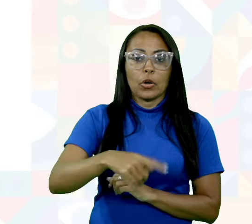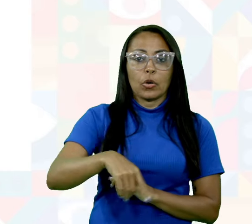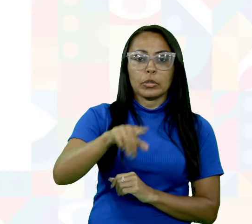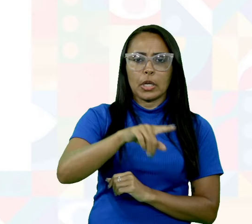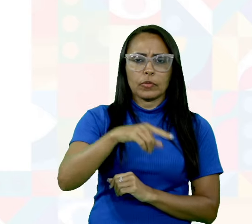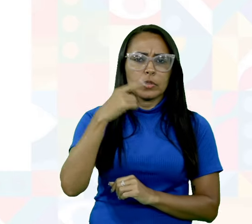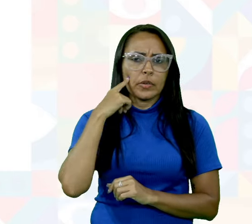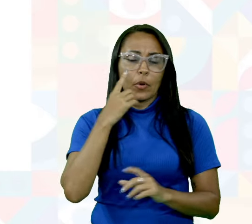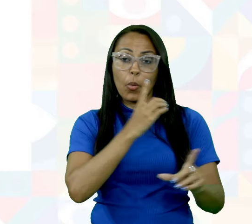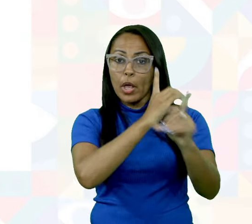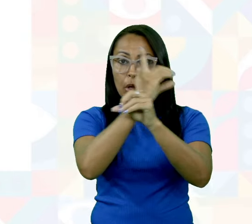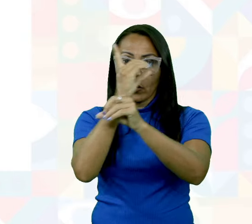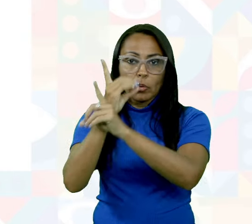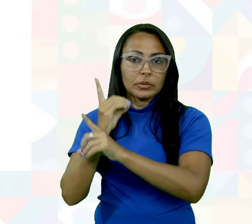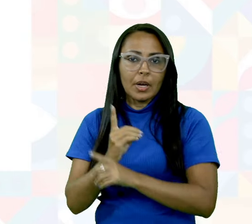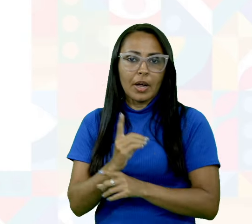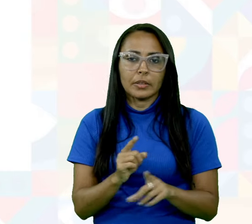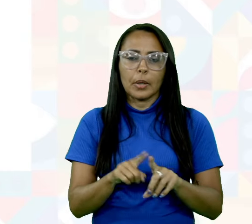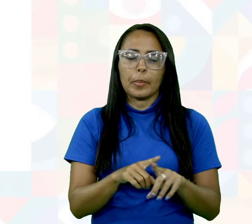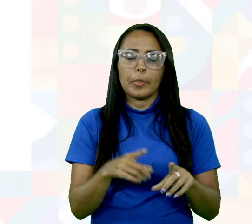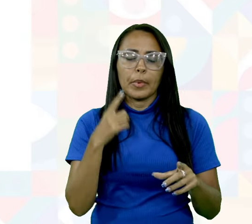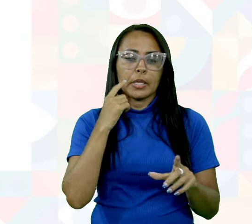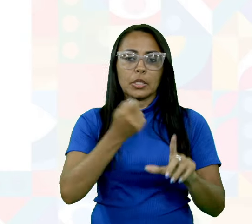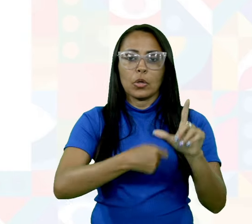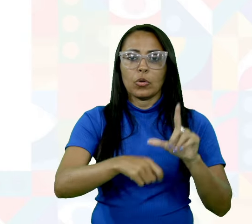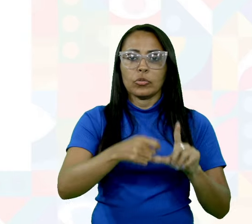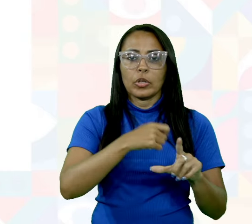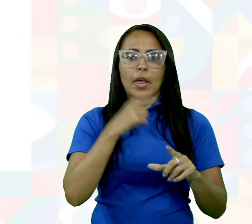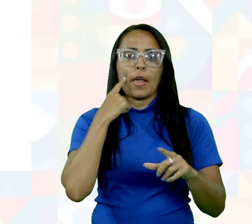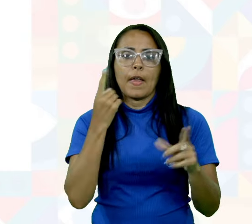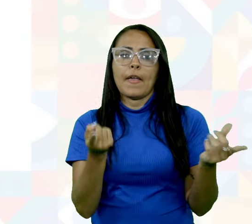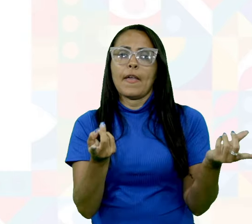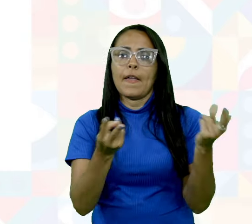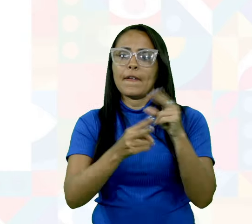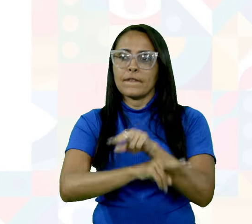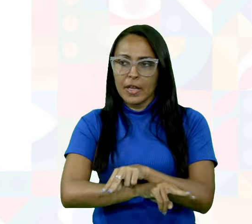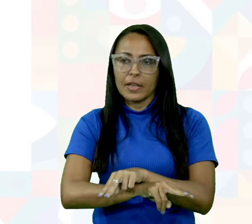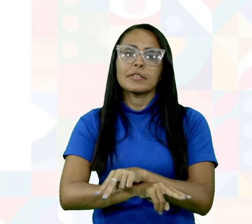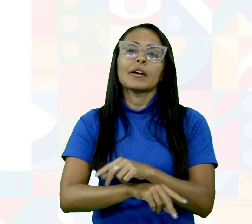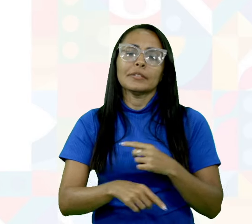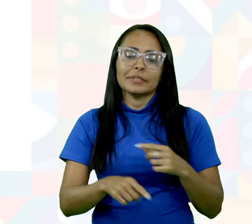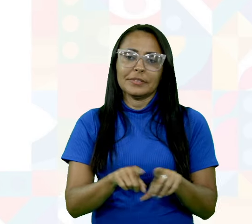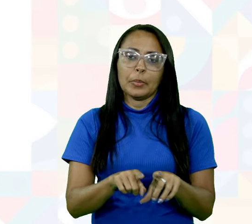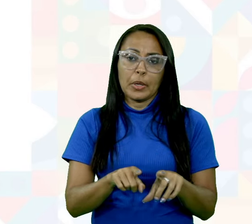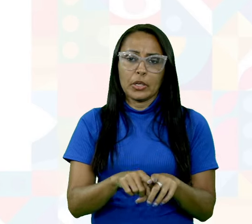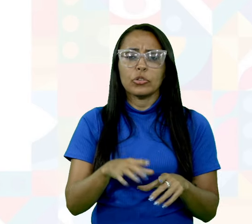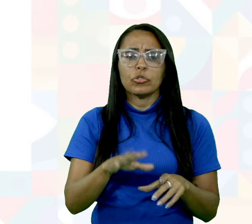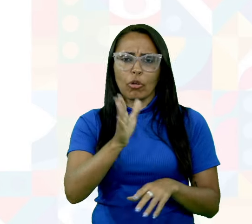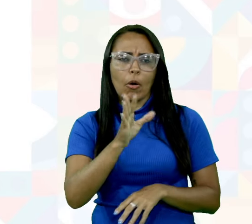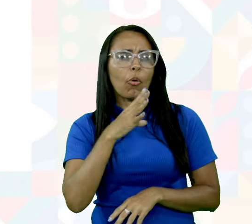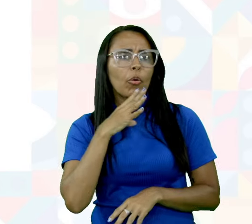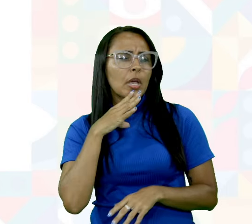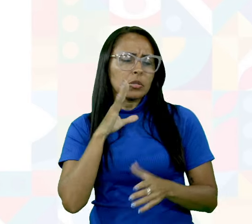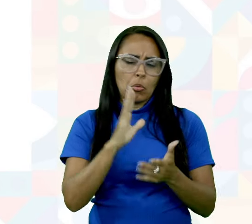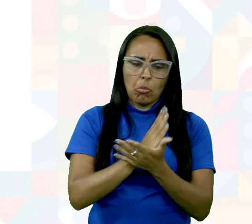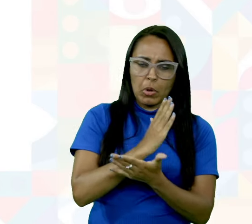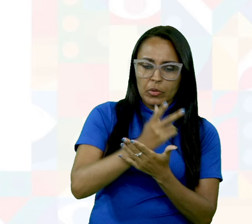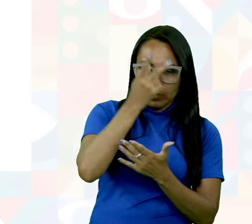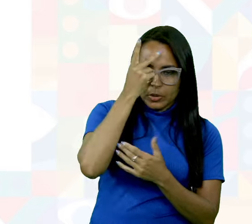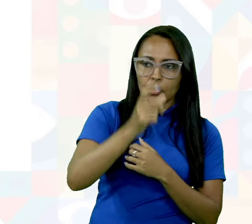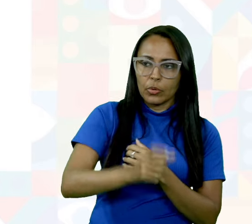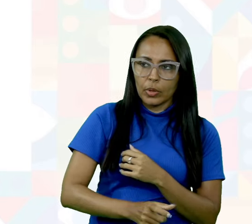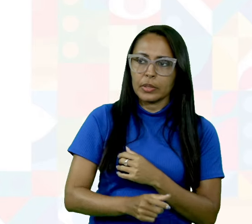deparar com um tema chamado logística reversa, que muitos, eu acredito, que já tenham conhecimento desta área. Nada mais é